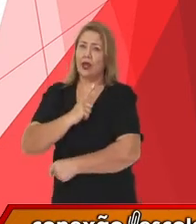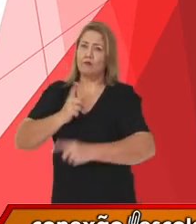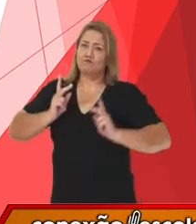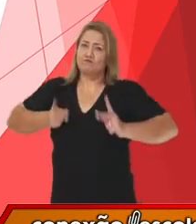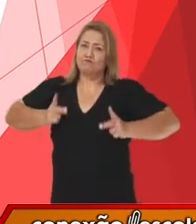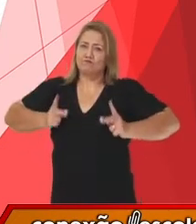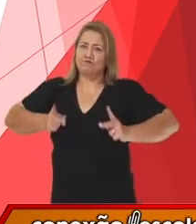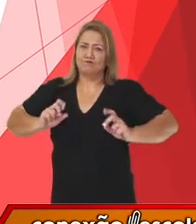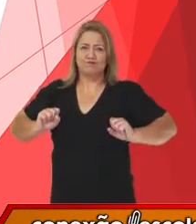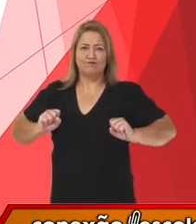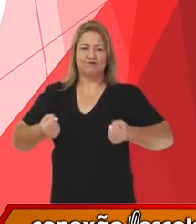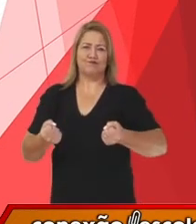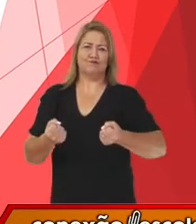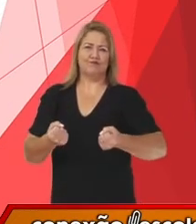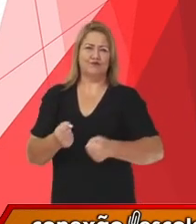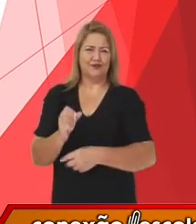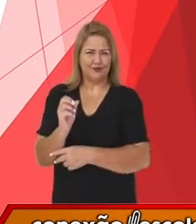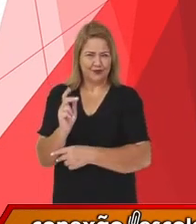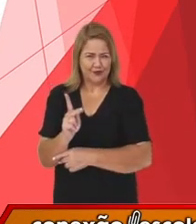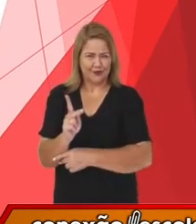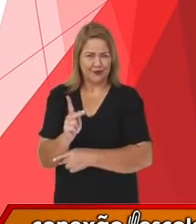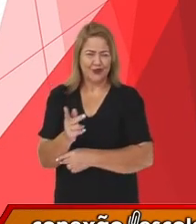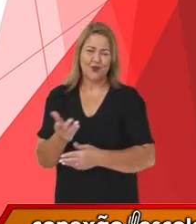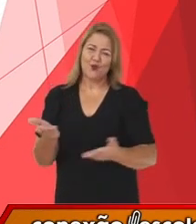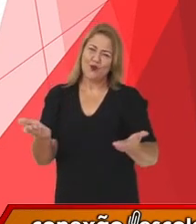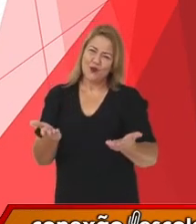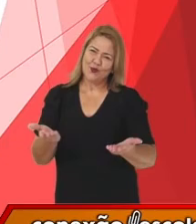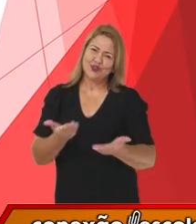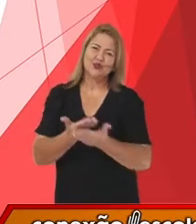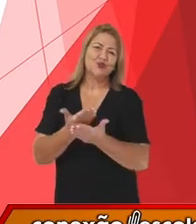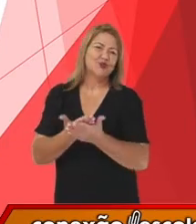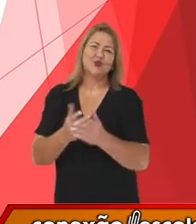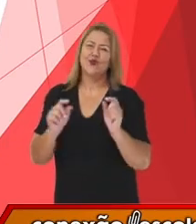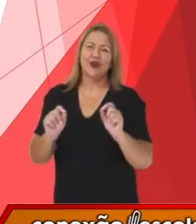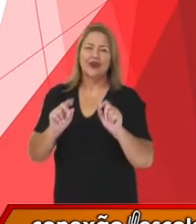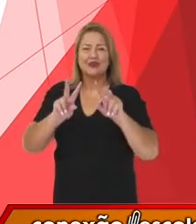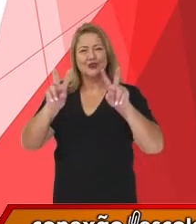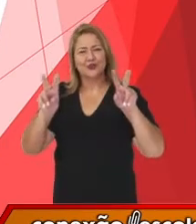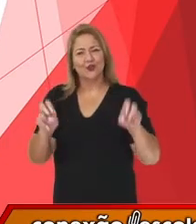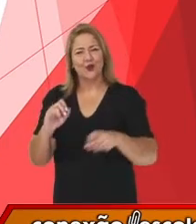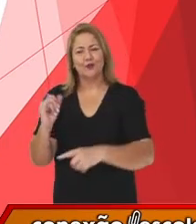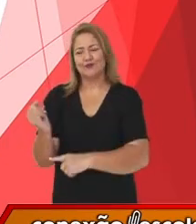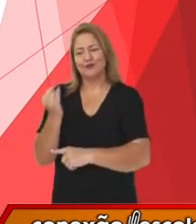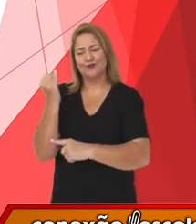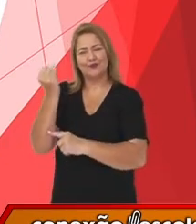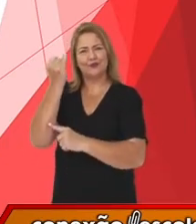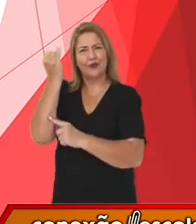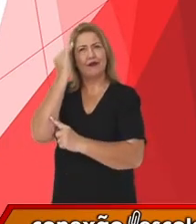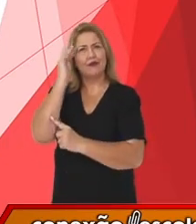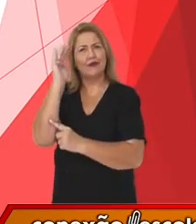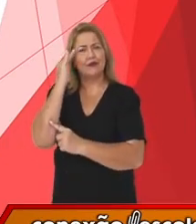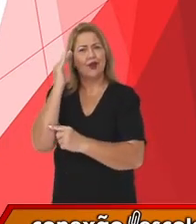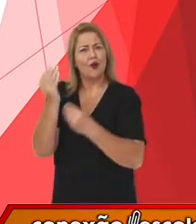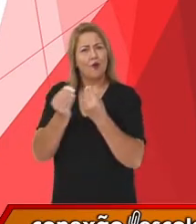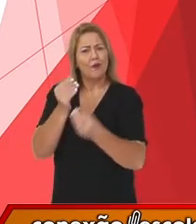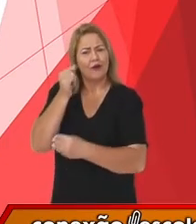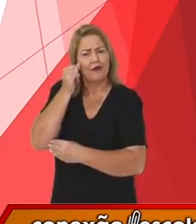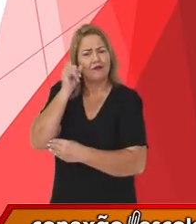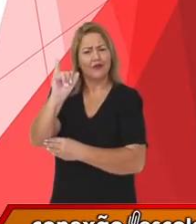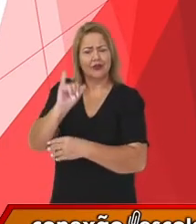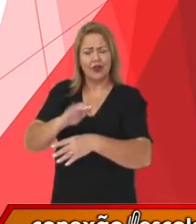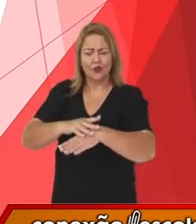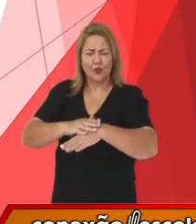permanece, ok? Então, hoje estudamos sobre a importância de entender como se previne